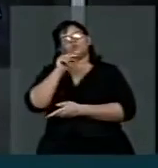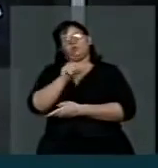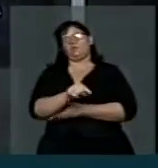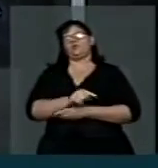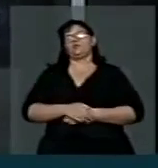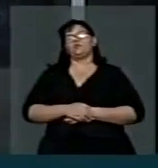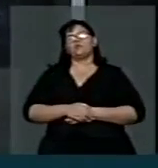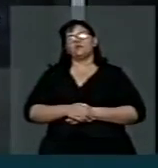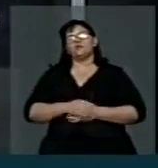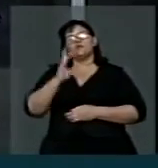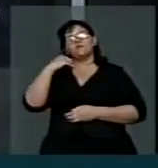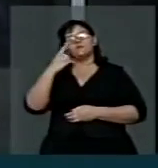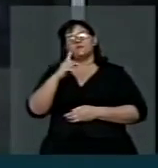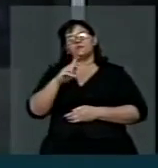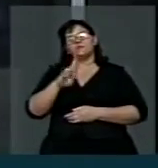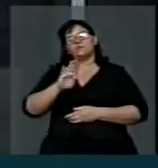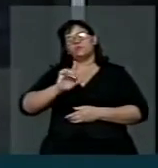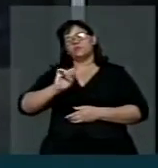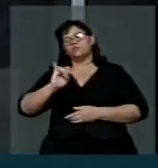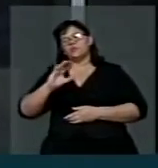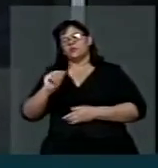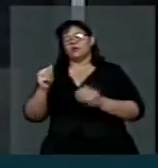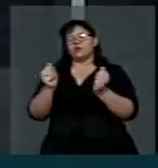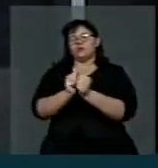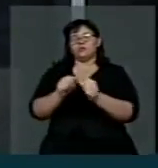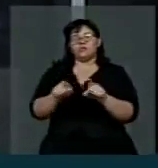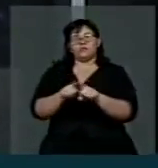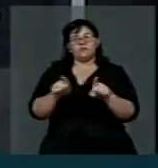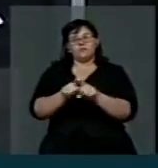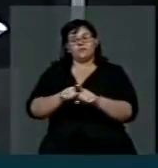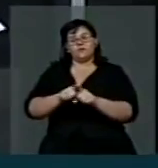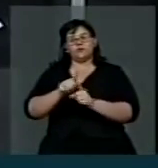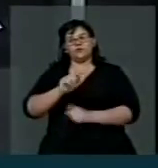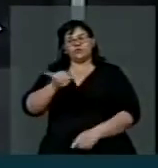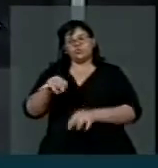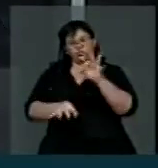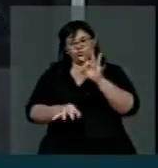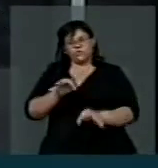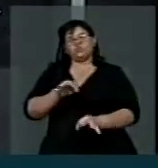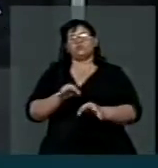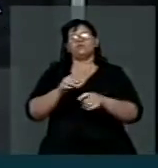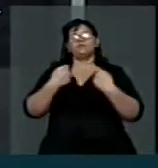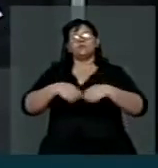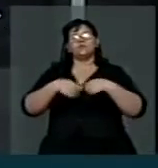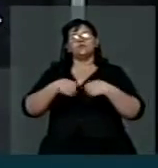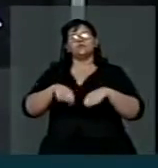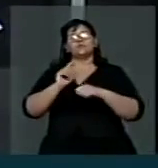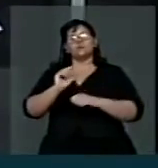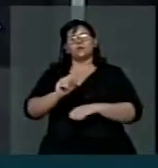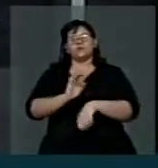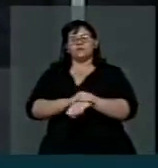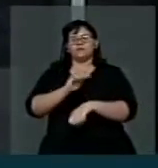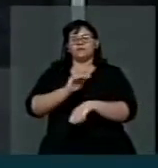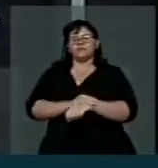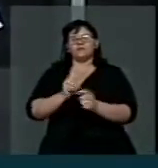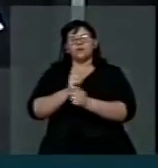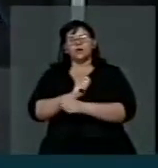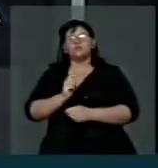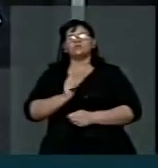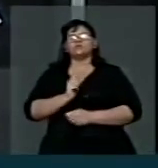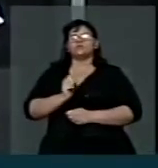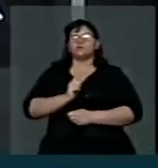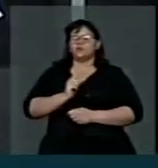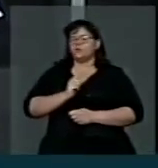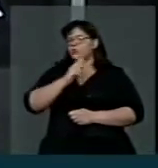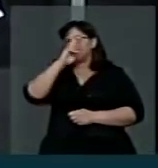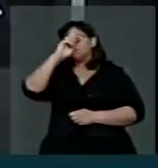assim como o Poder Judiciário, devem ser dotados de autonomia e independência para que possam desempenhar os relevantes